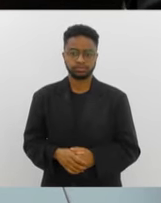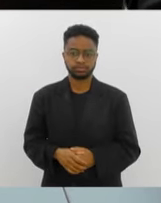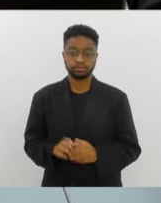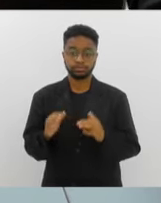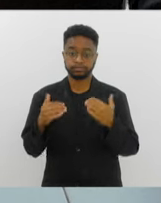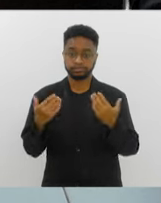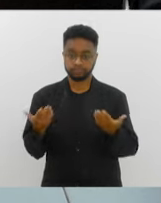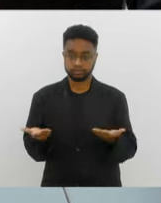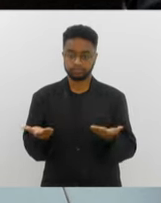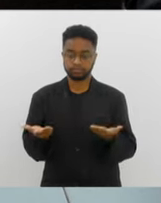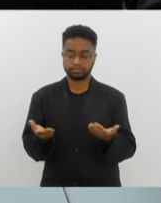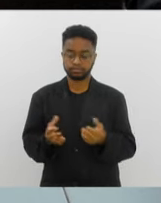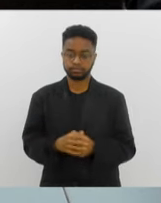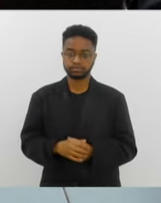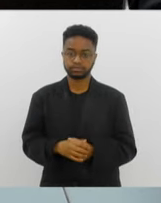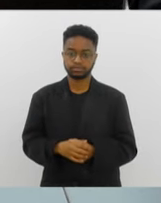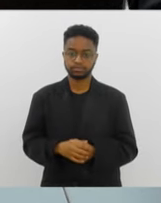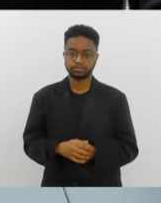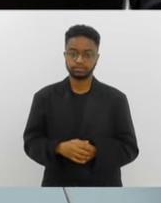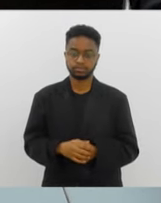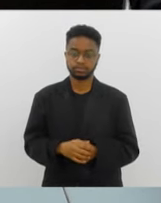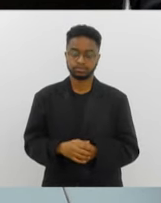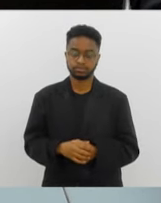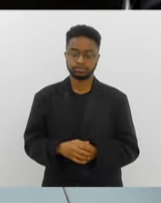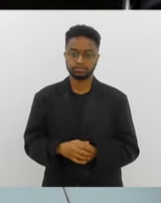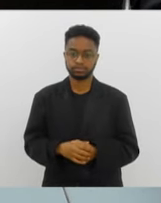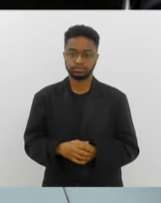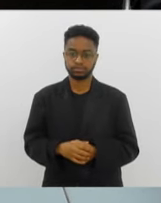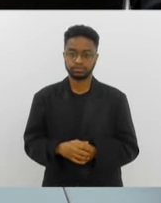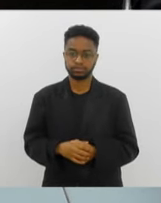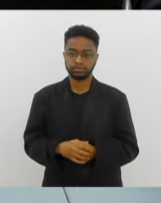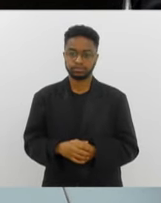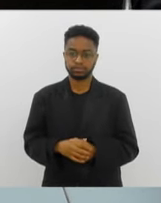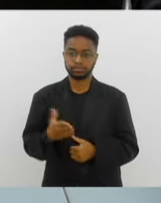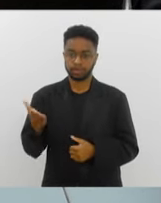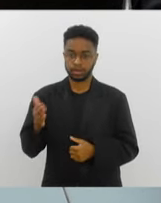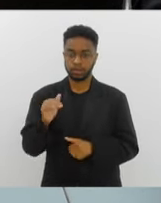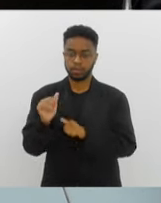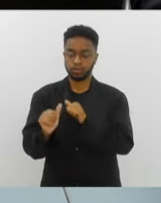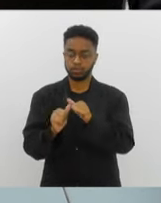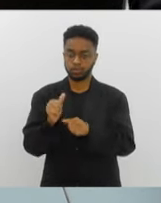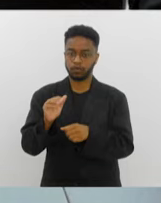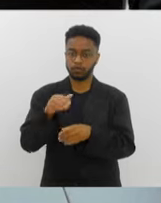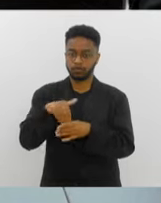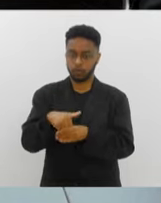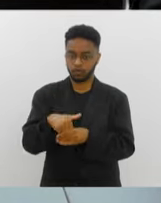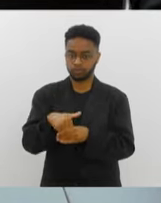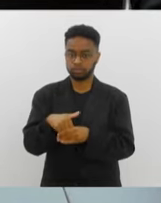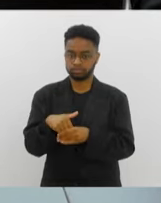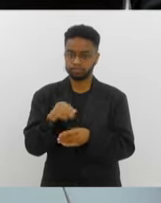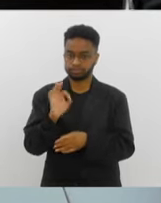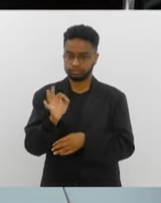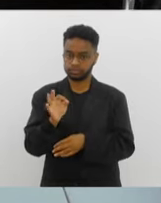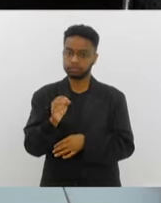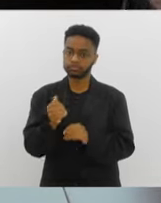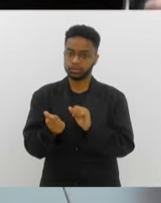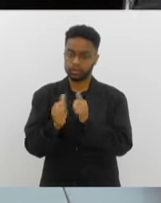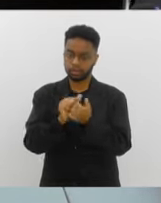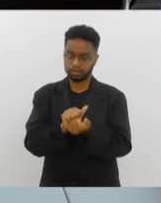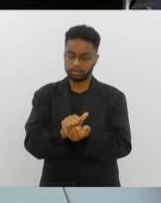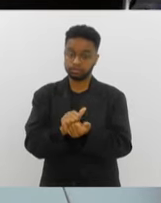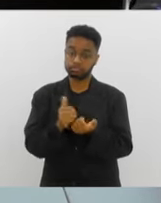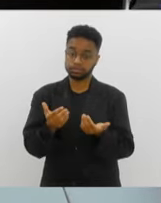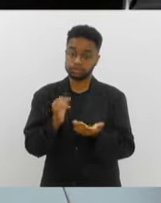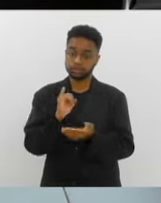Então, nesse caso específico, já que o doutor Serginho mudou o voto dele, né, se adaptou, se